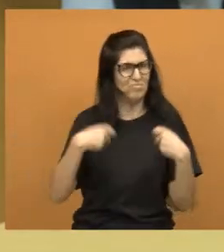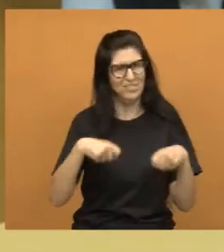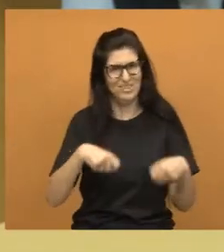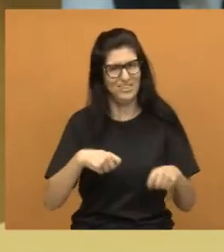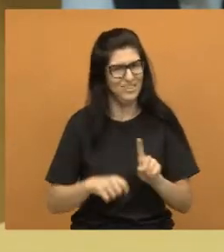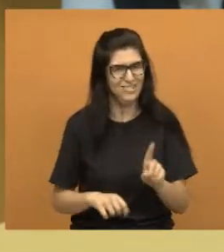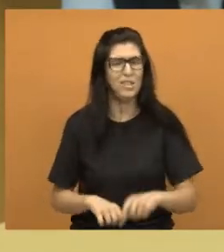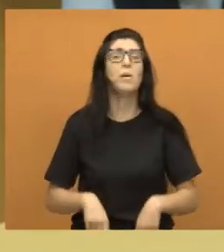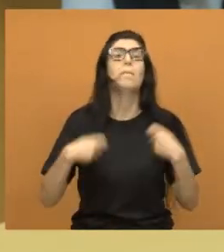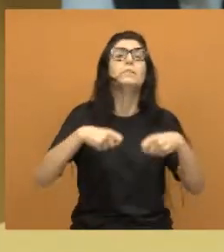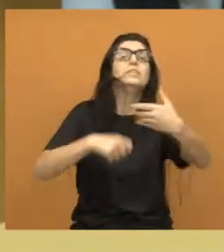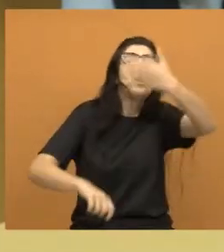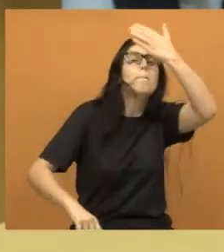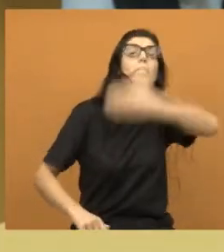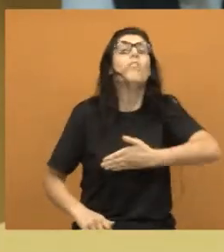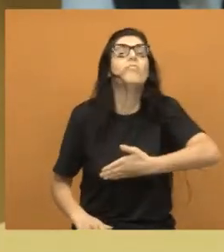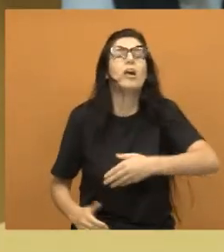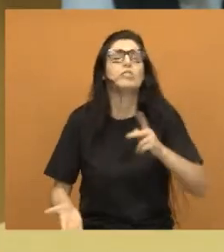Mas tem que aprovar que eu dei.